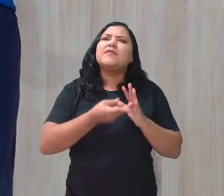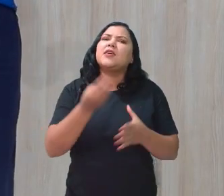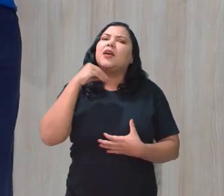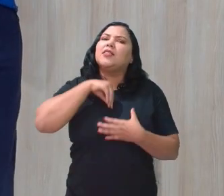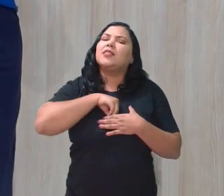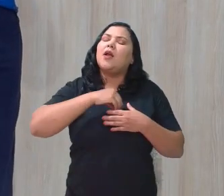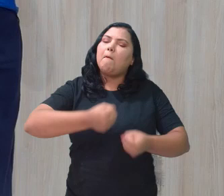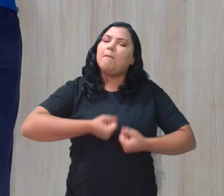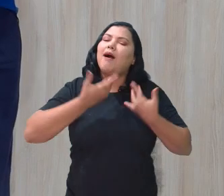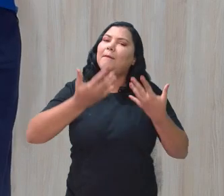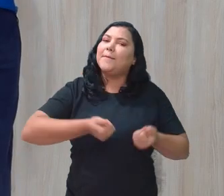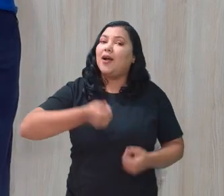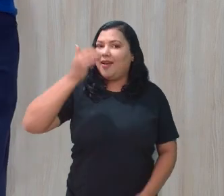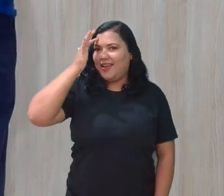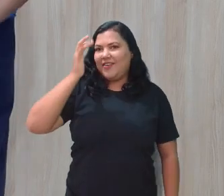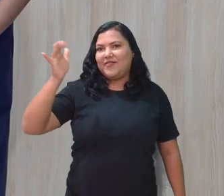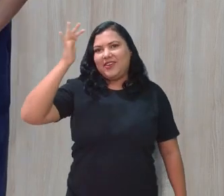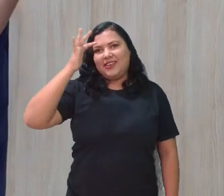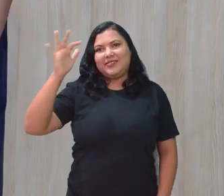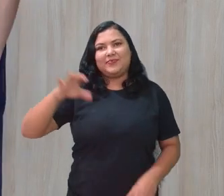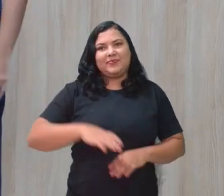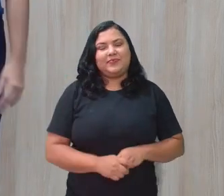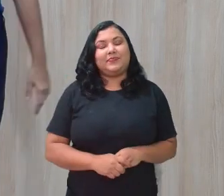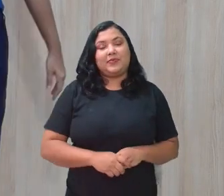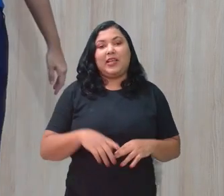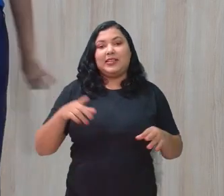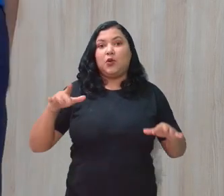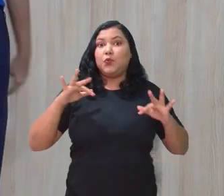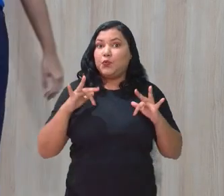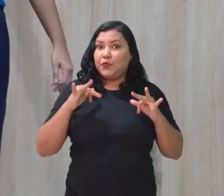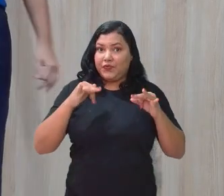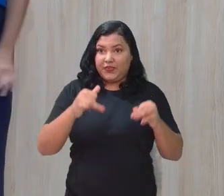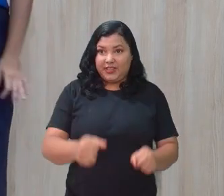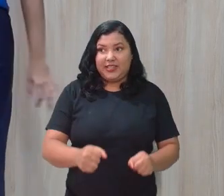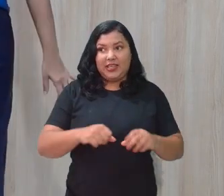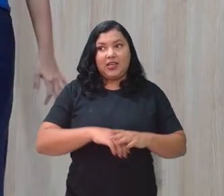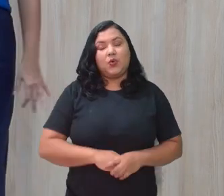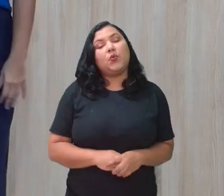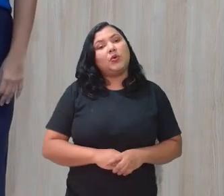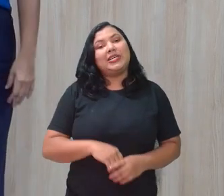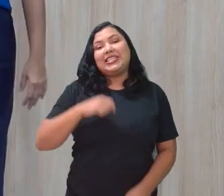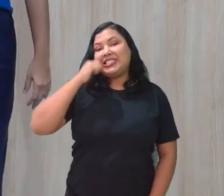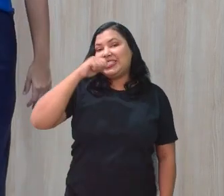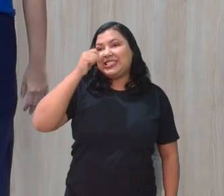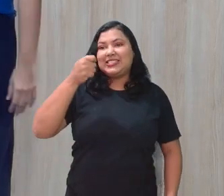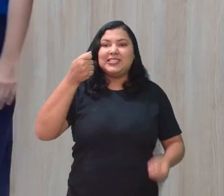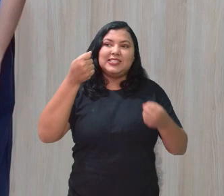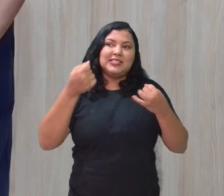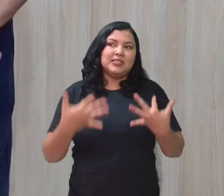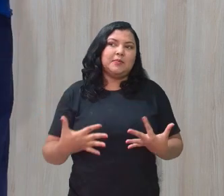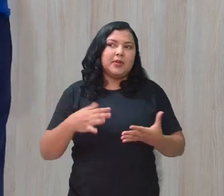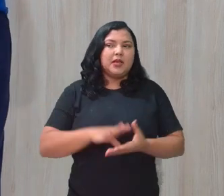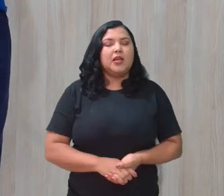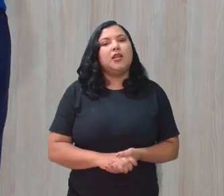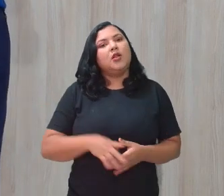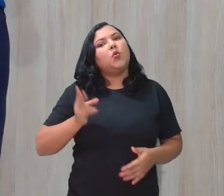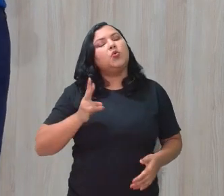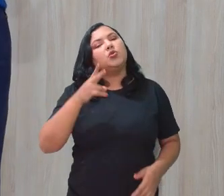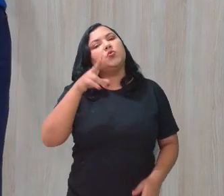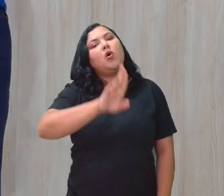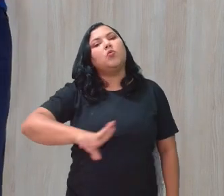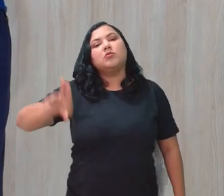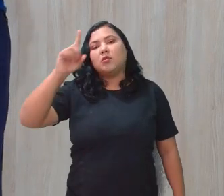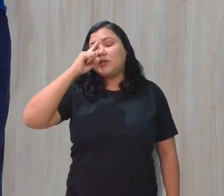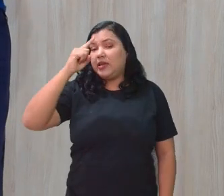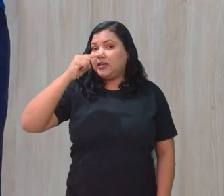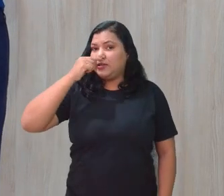Reflitam isso aí, que eu acho que é uma questão de vida, né? E aí, no final da crônica, o dentista afirma, ele continua a usar o